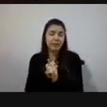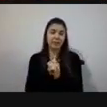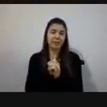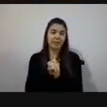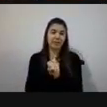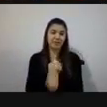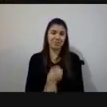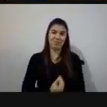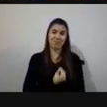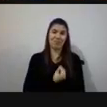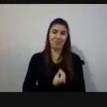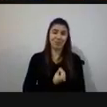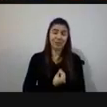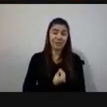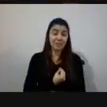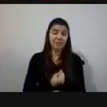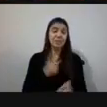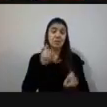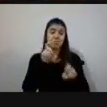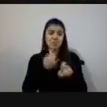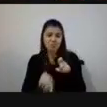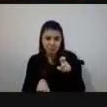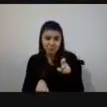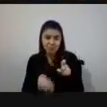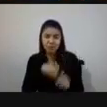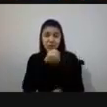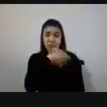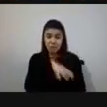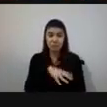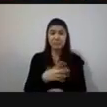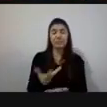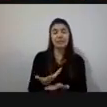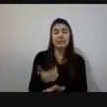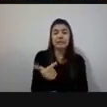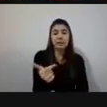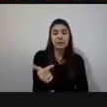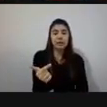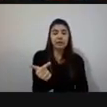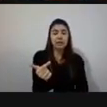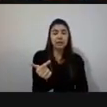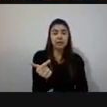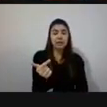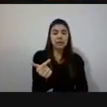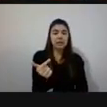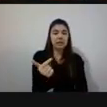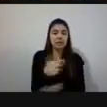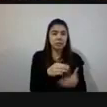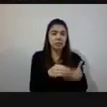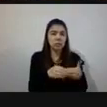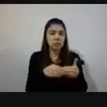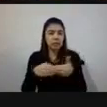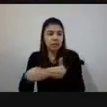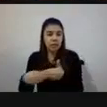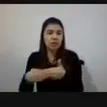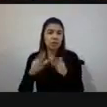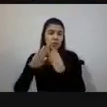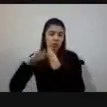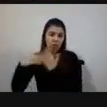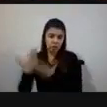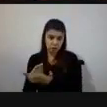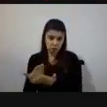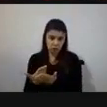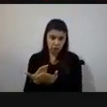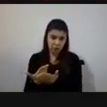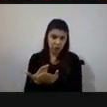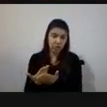tem instrução da escola, porque por isso que eu quis comentar sobre a campanha do dia 18 de maio, porque eu sei que